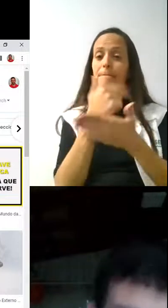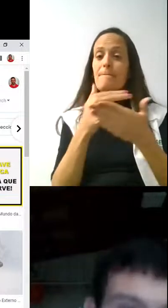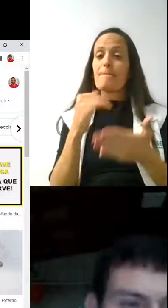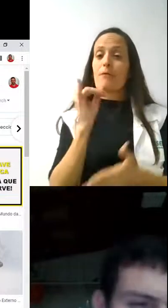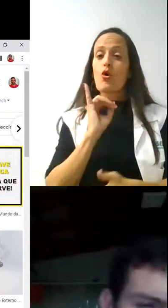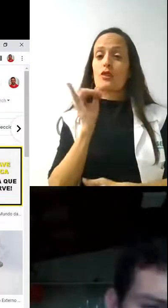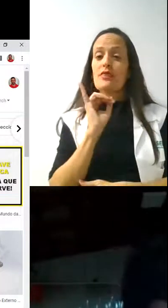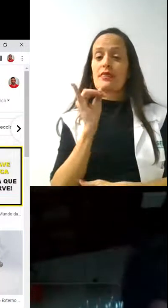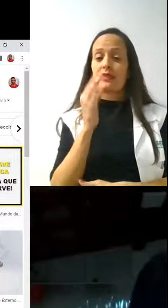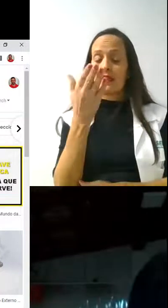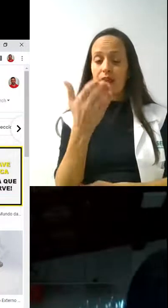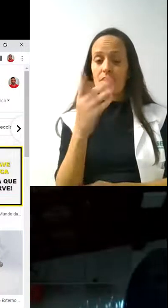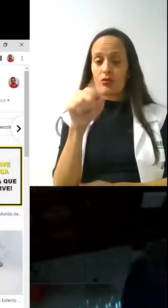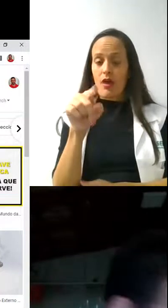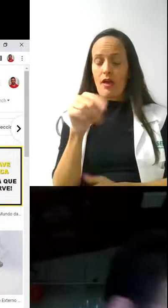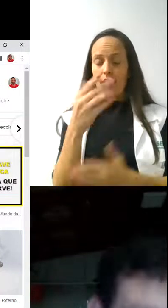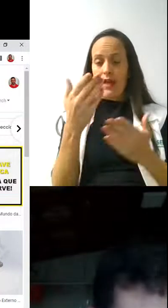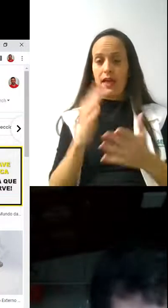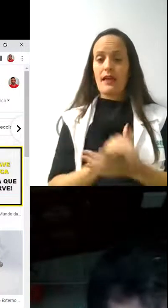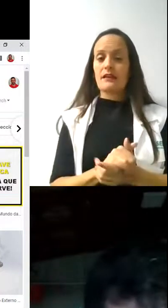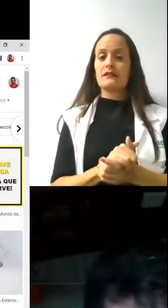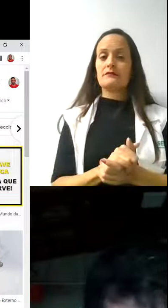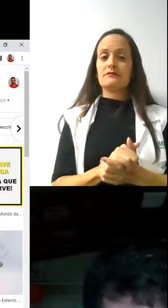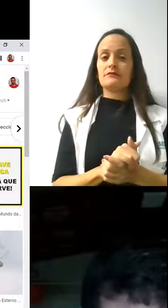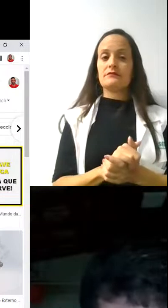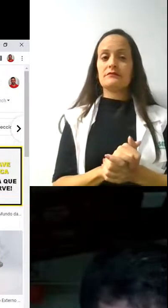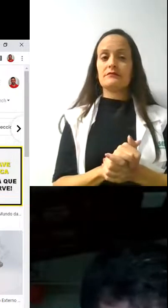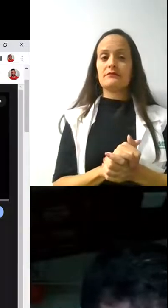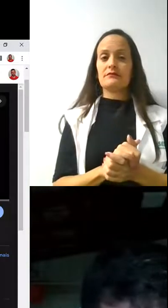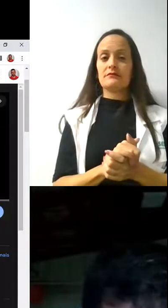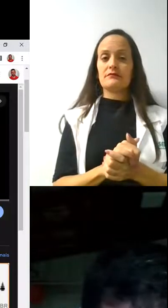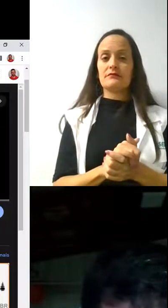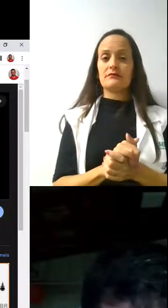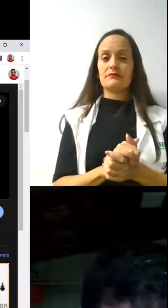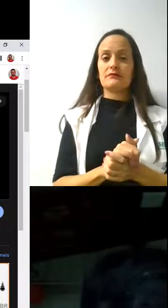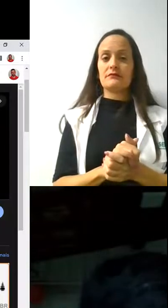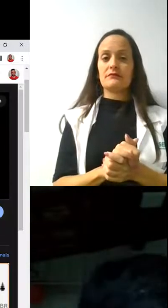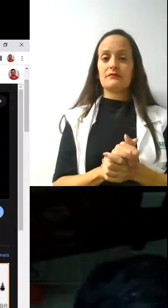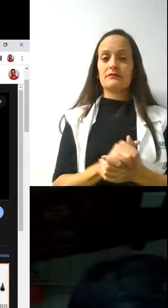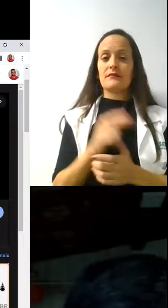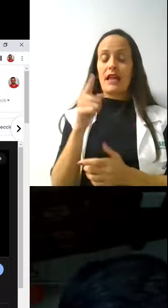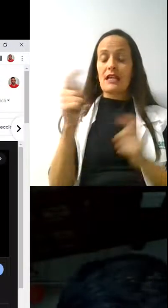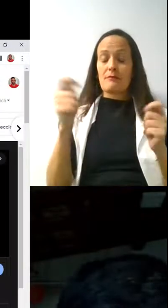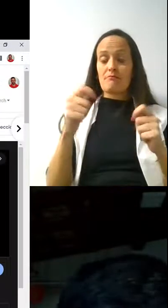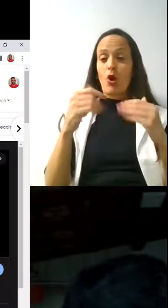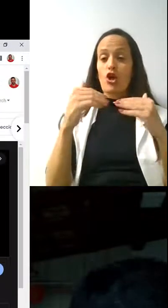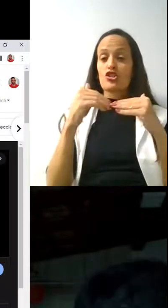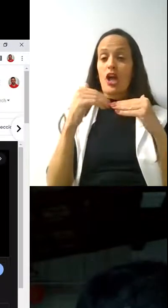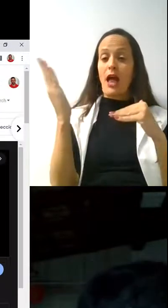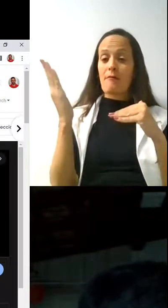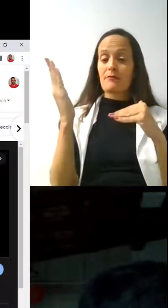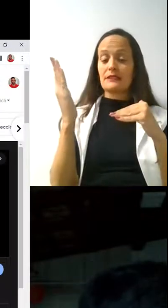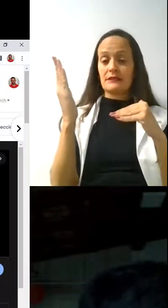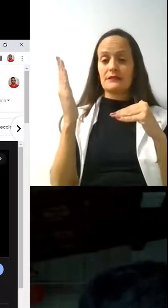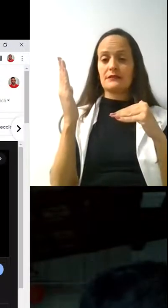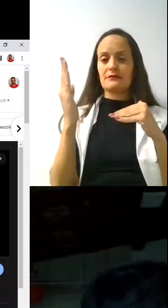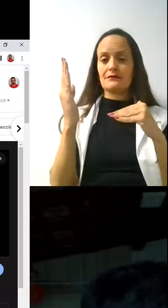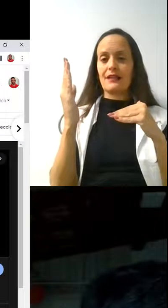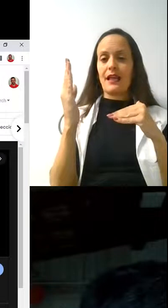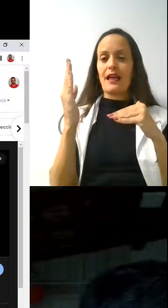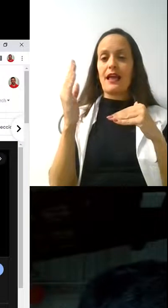ela pode ter a possibilidade, né, de ser aberta em carga, né? De forma o quê? De forma automática. E a simples, como que é a